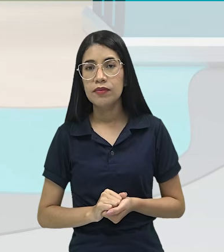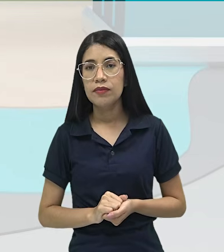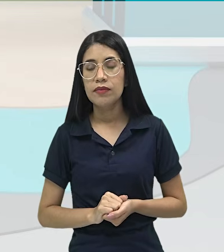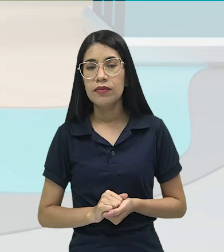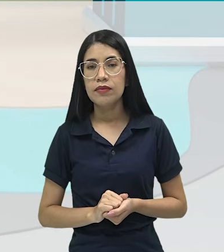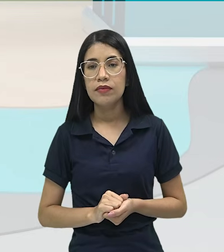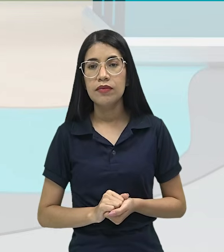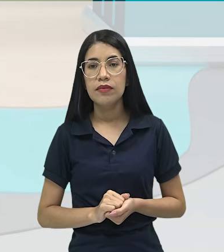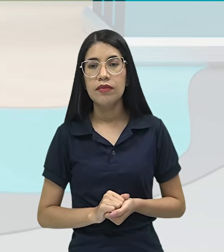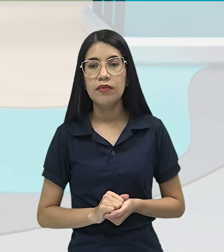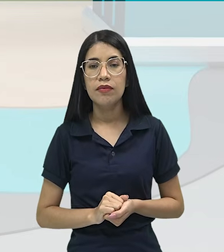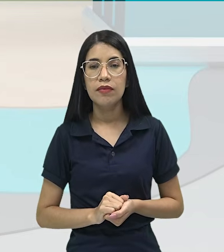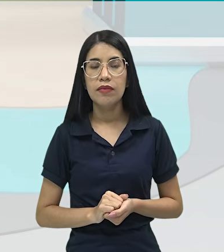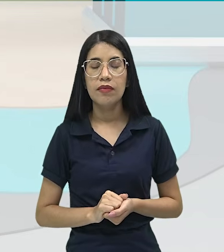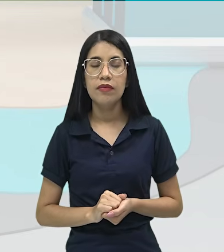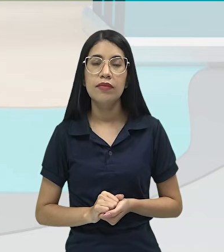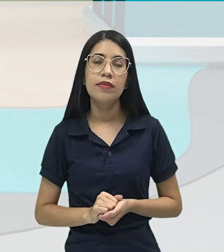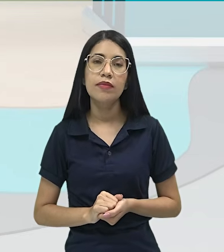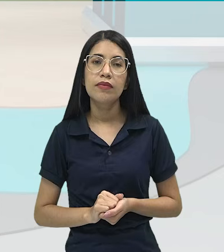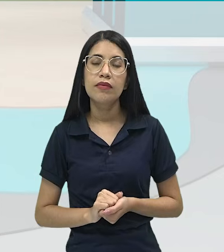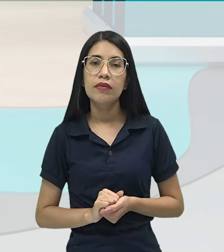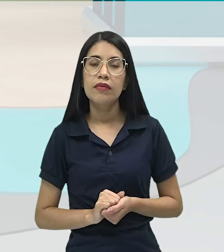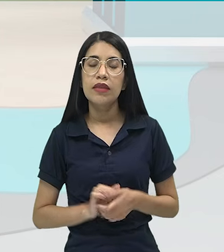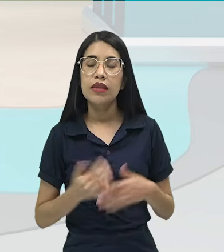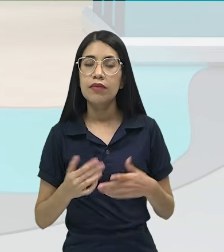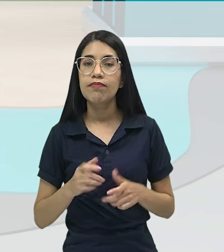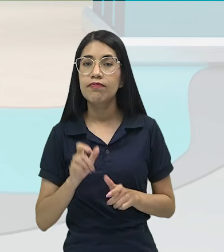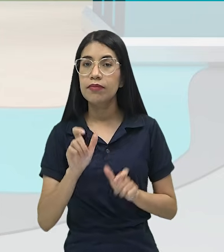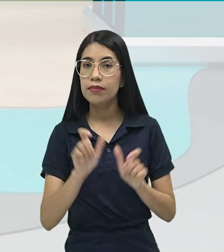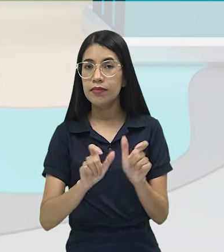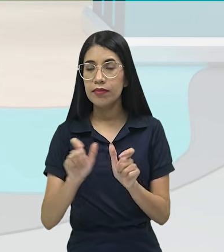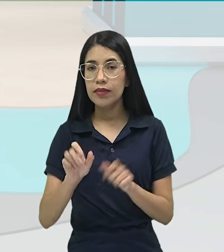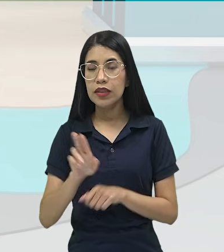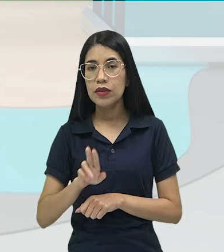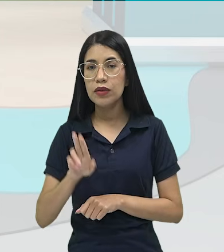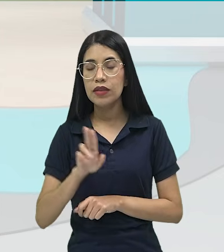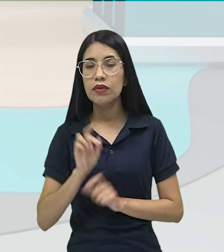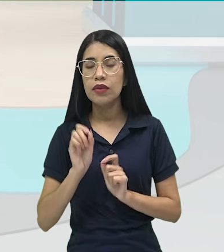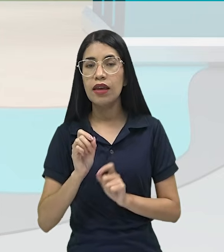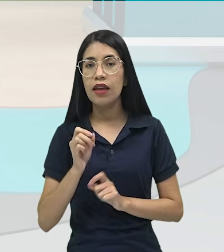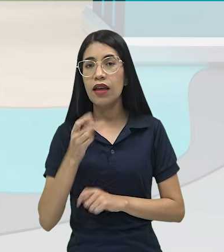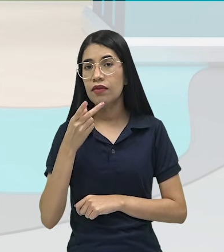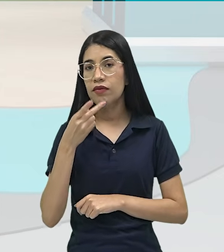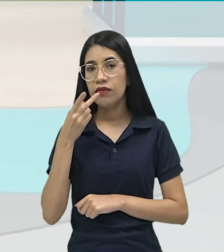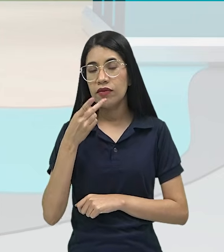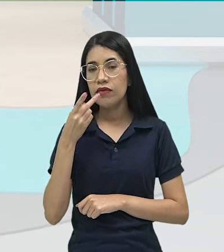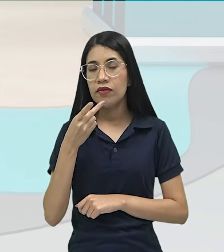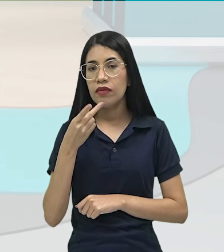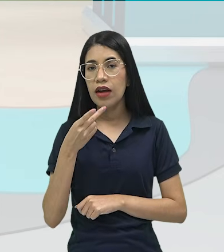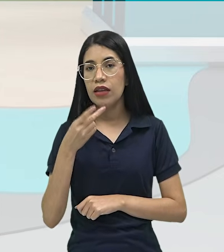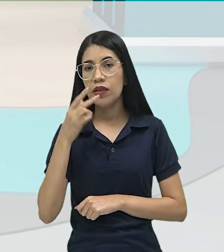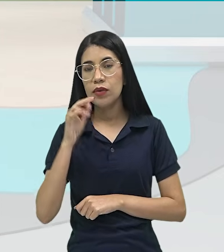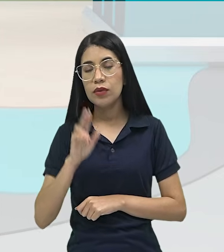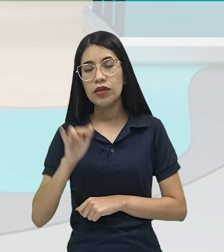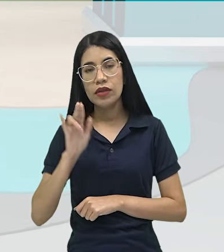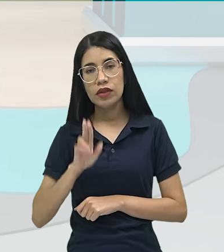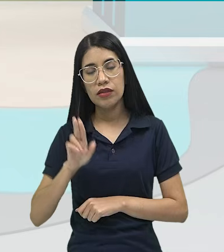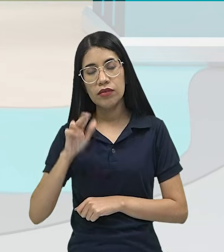e então as pessoas utilizavam, né, a fala, né, por meio do